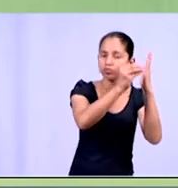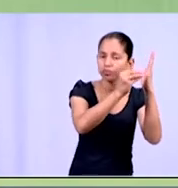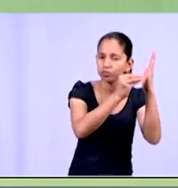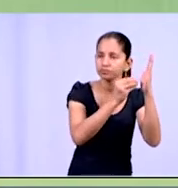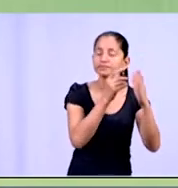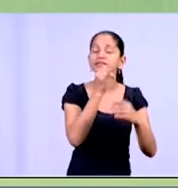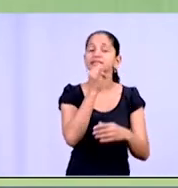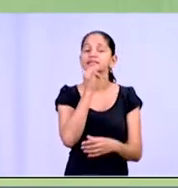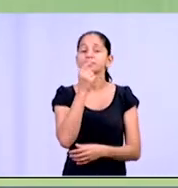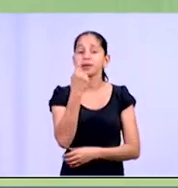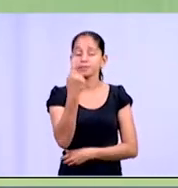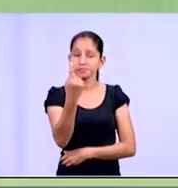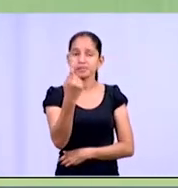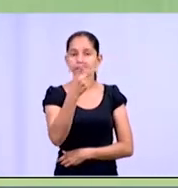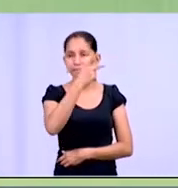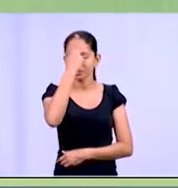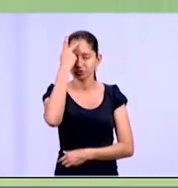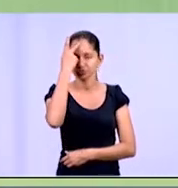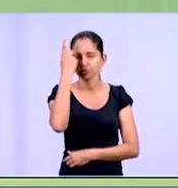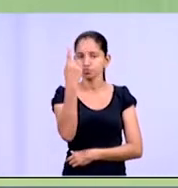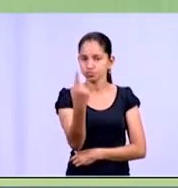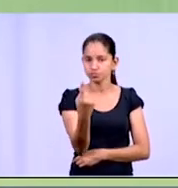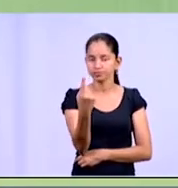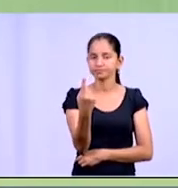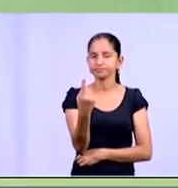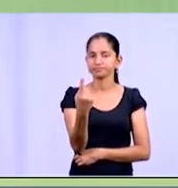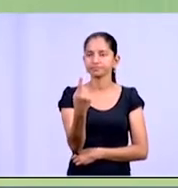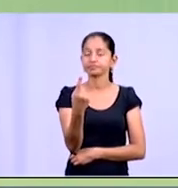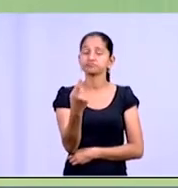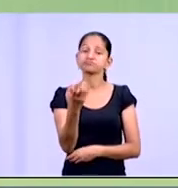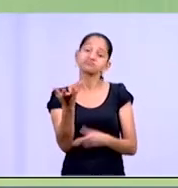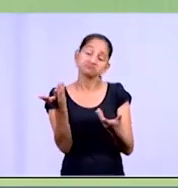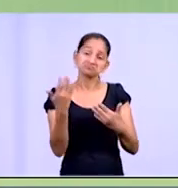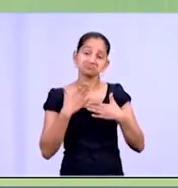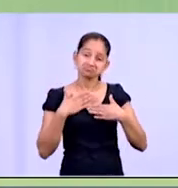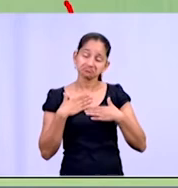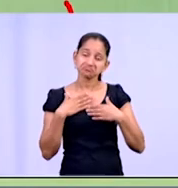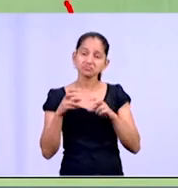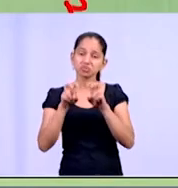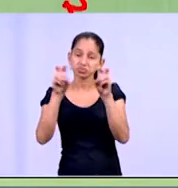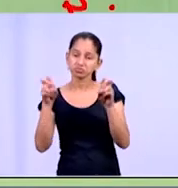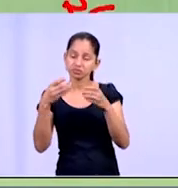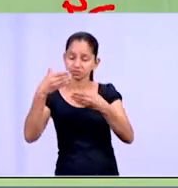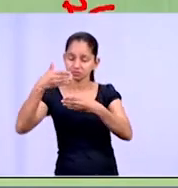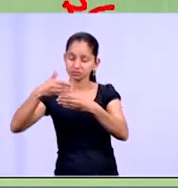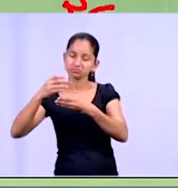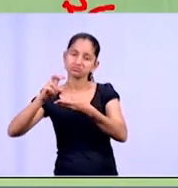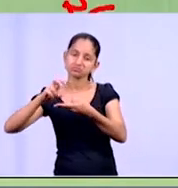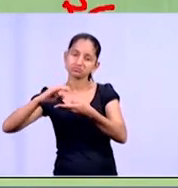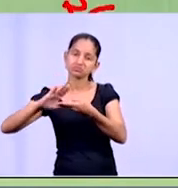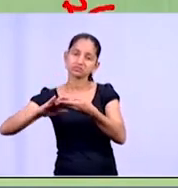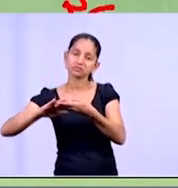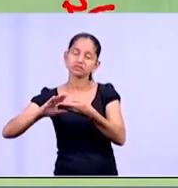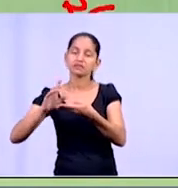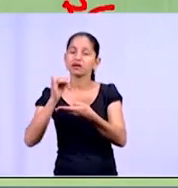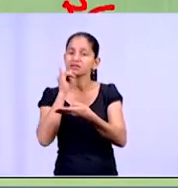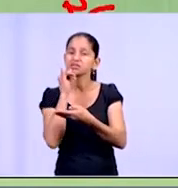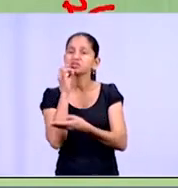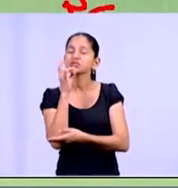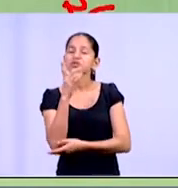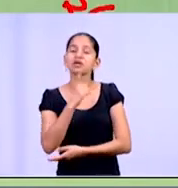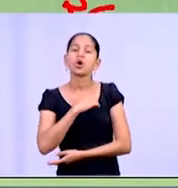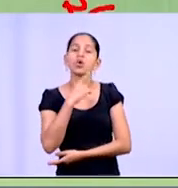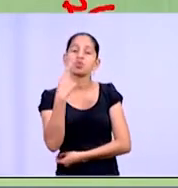uma pessoa, isso aqui é o meu computador, né? Meu PC, que quer comunicar com outro PC. Só que o PC, ele só tem